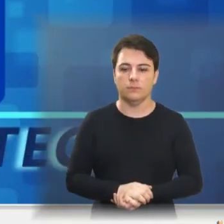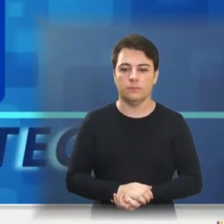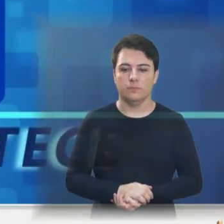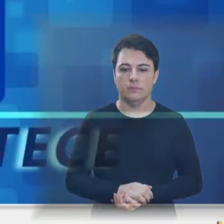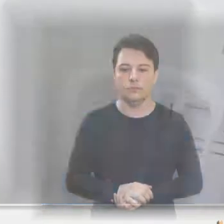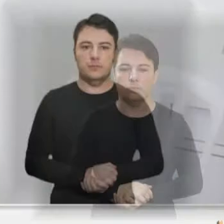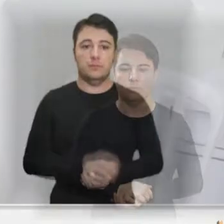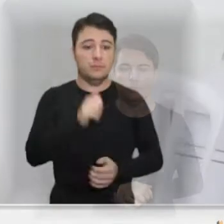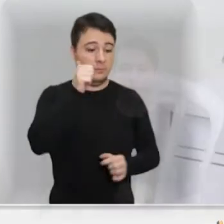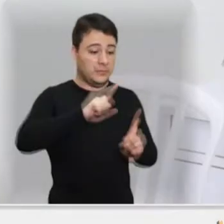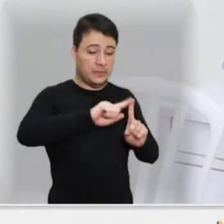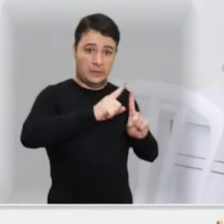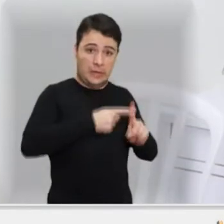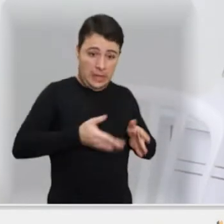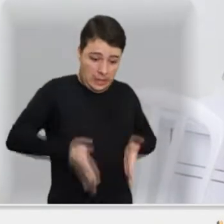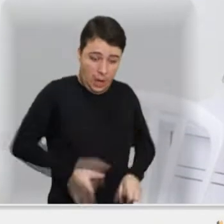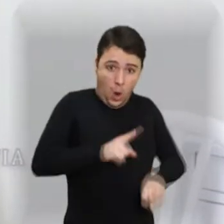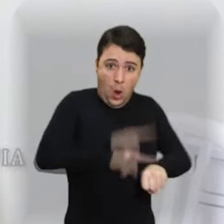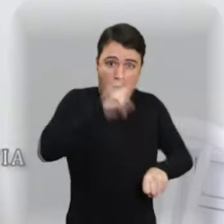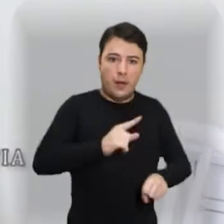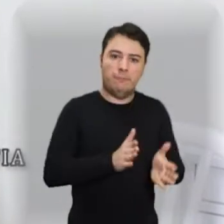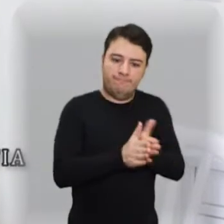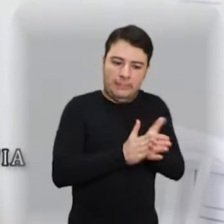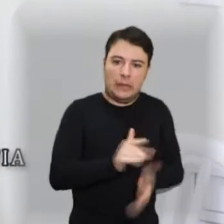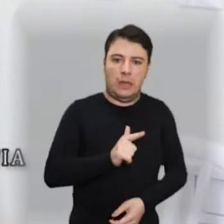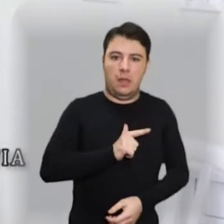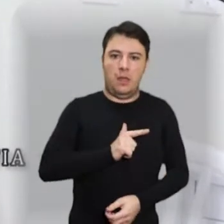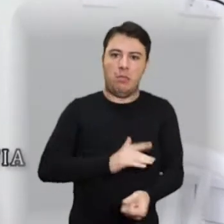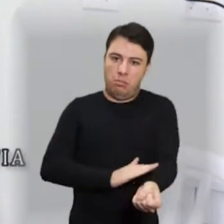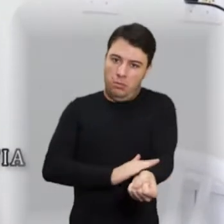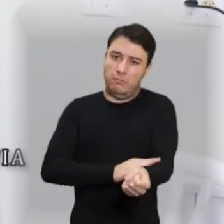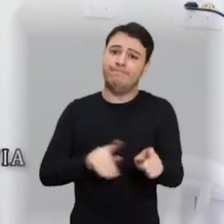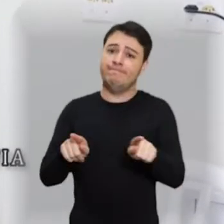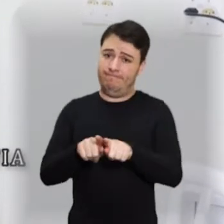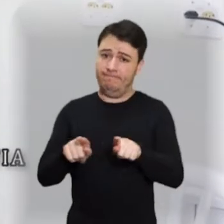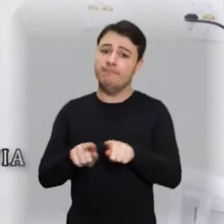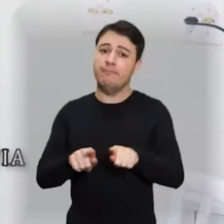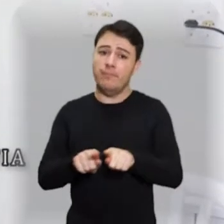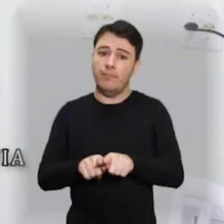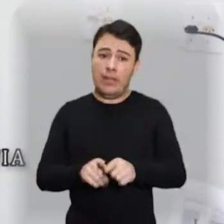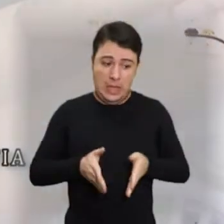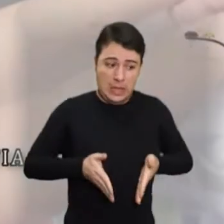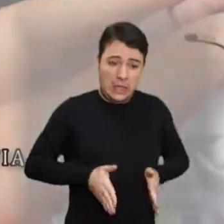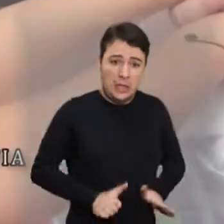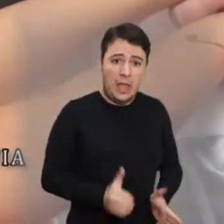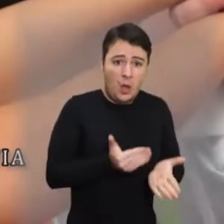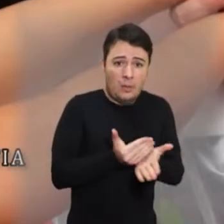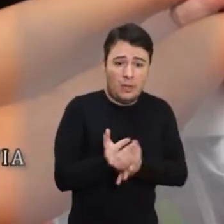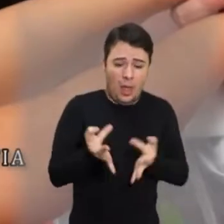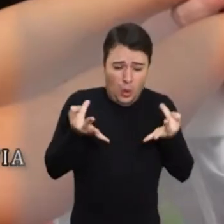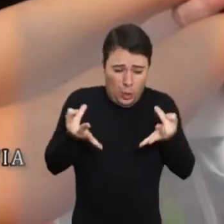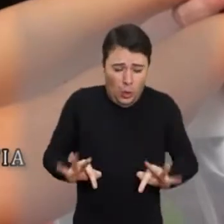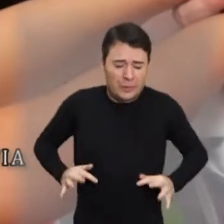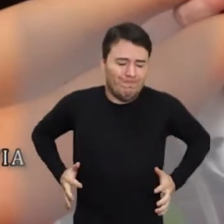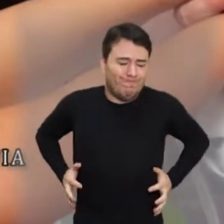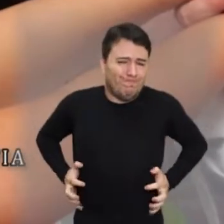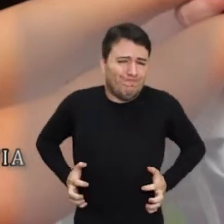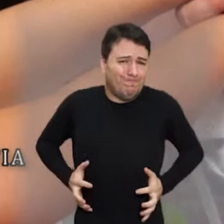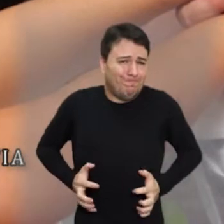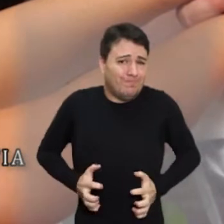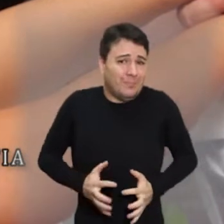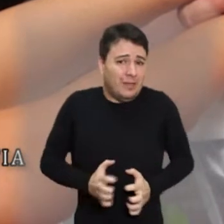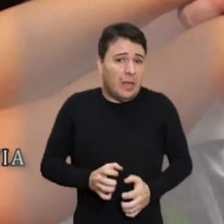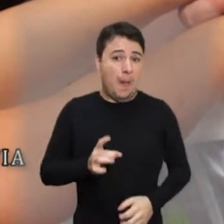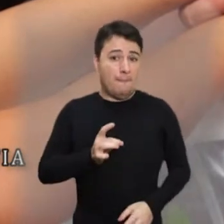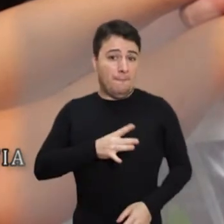também a imprensa da Câmara aí, que é o mais aguardado e também o mais apreensivo para as mães. É quando chega a hora